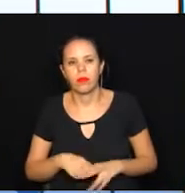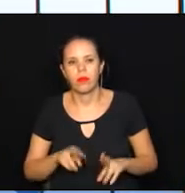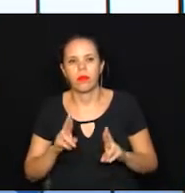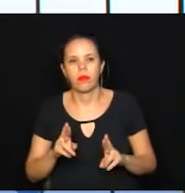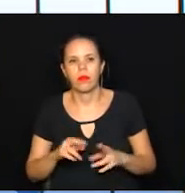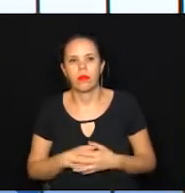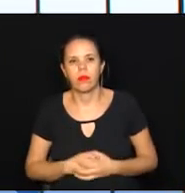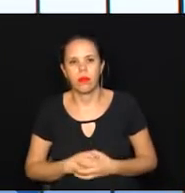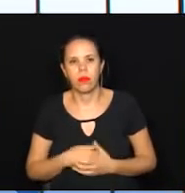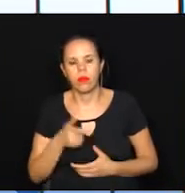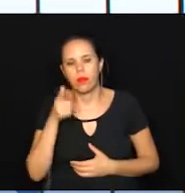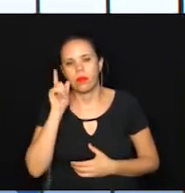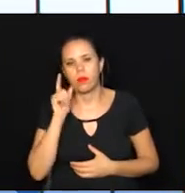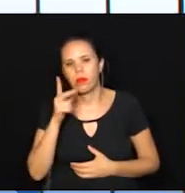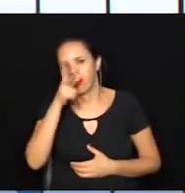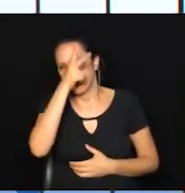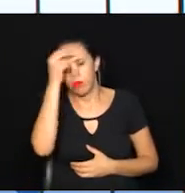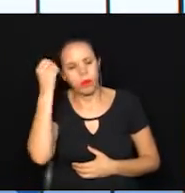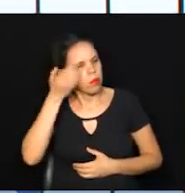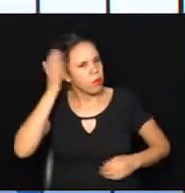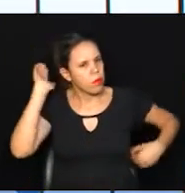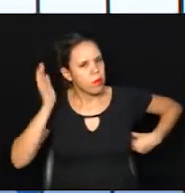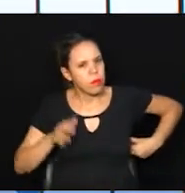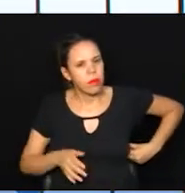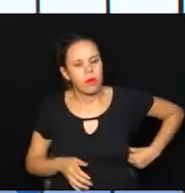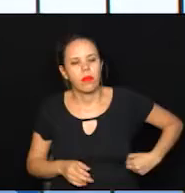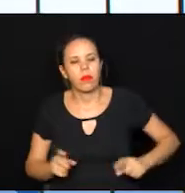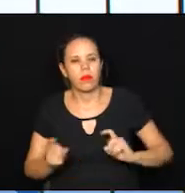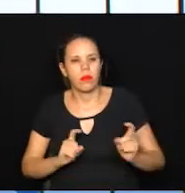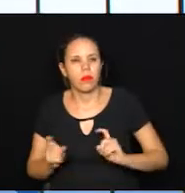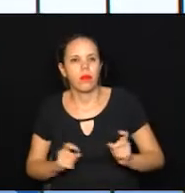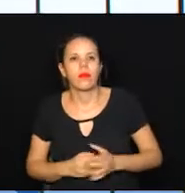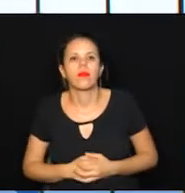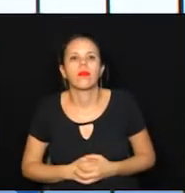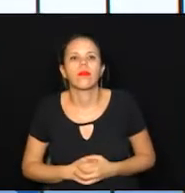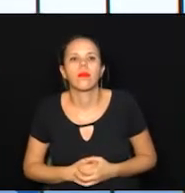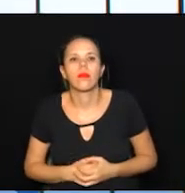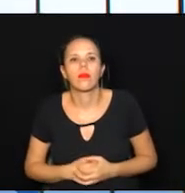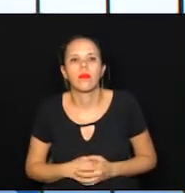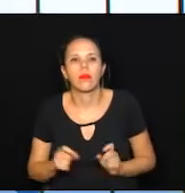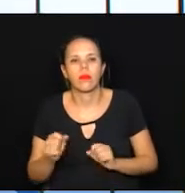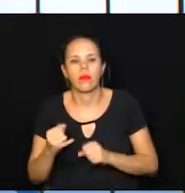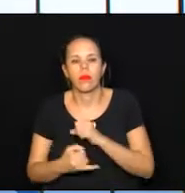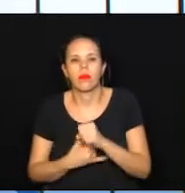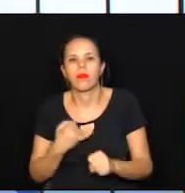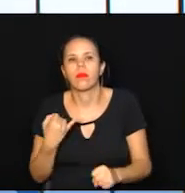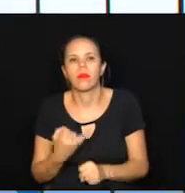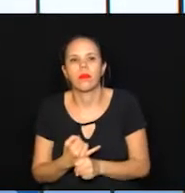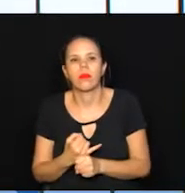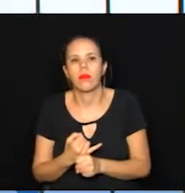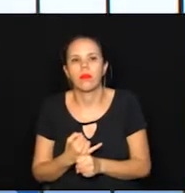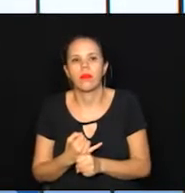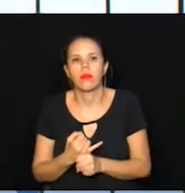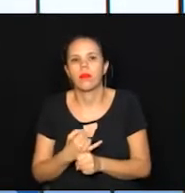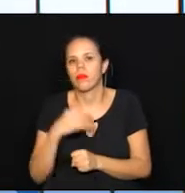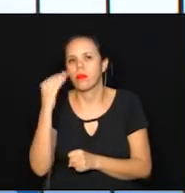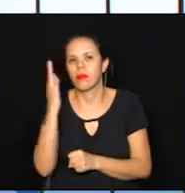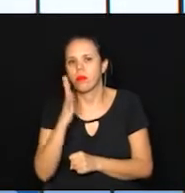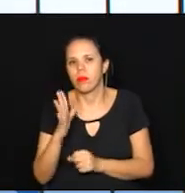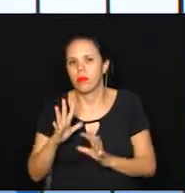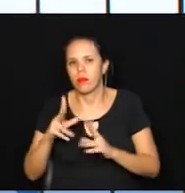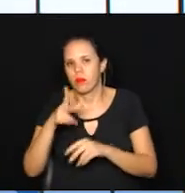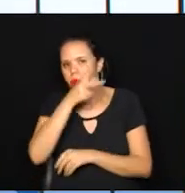esperança. Ontem, o prefeito Dário Saad se reuniu, inclusive, numa assembleia virtual pela Frente Nacional dos